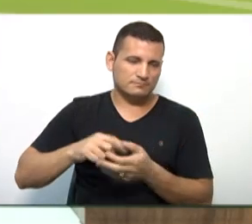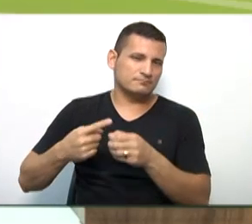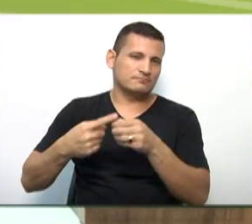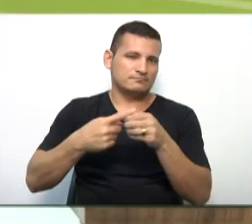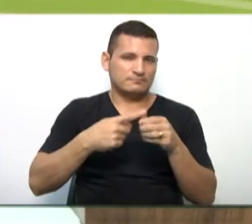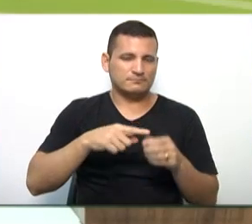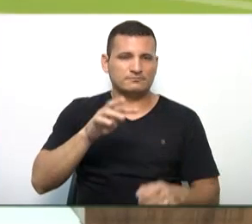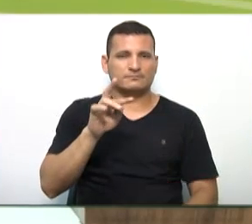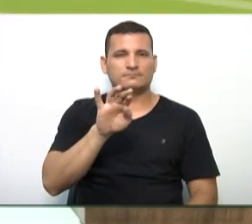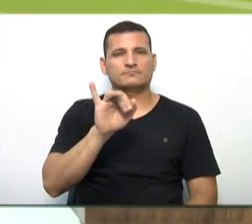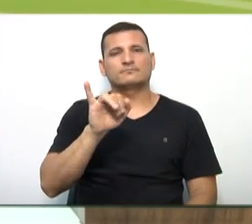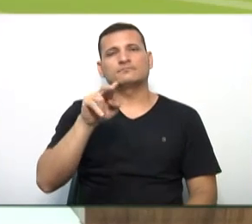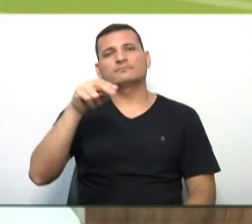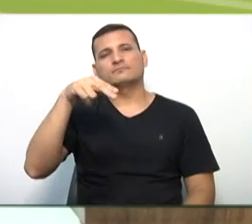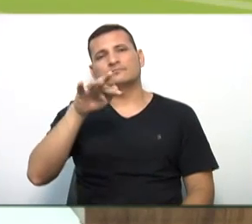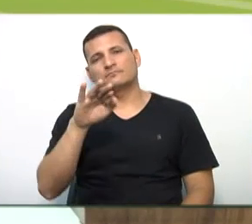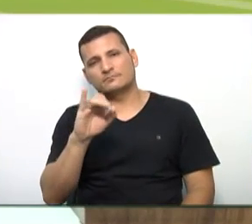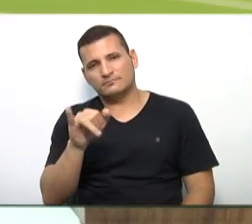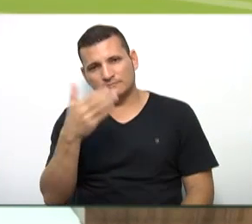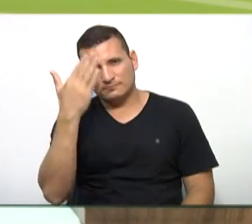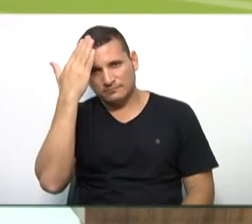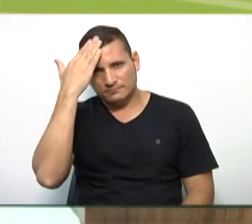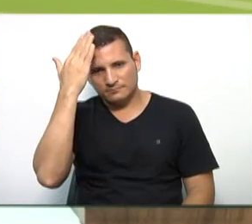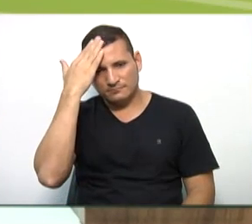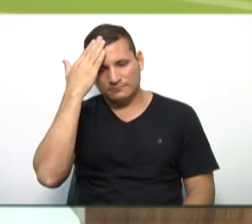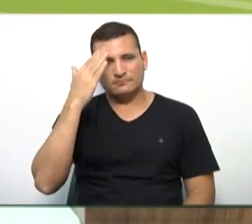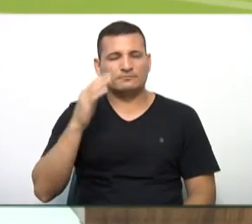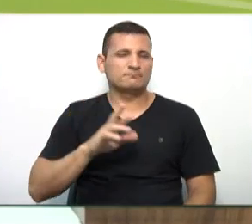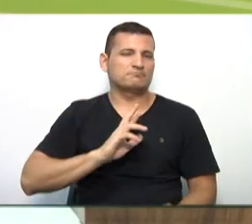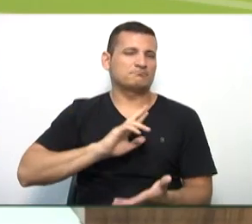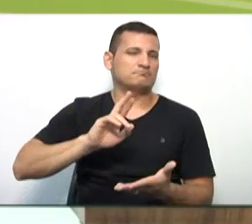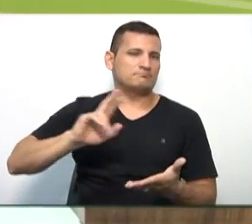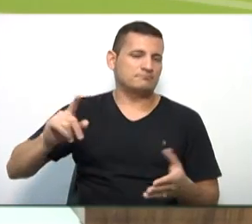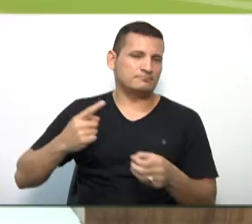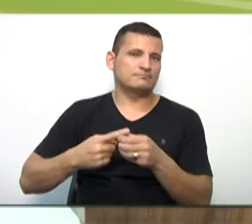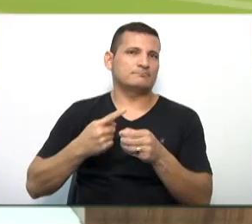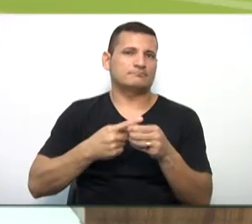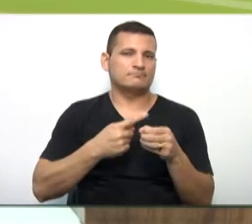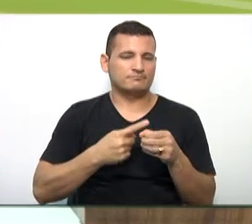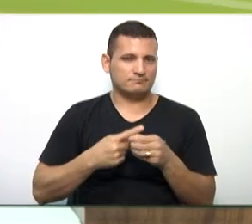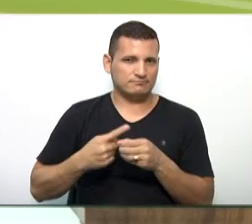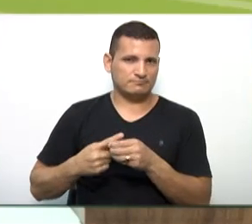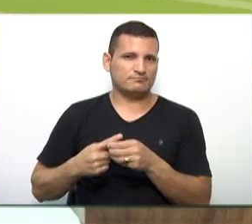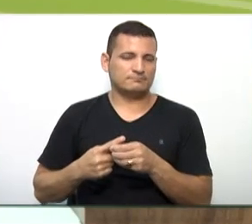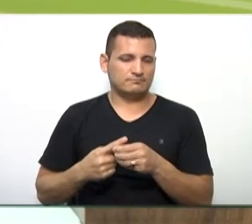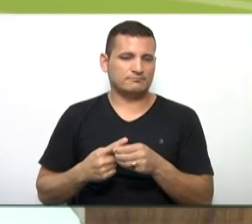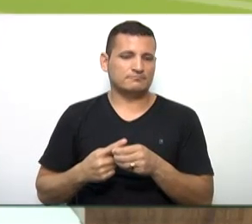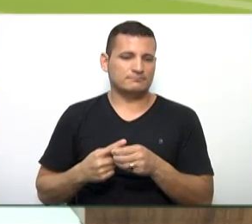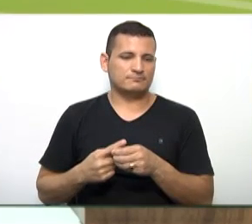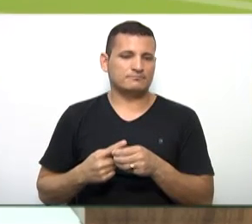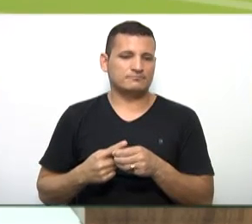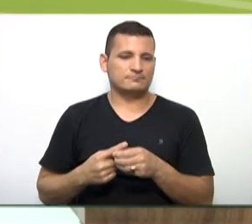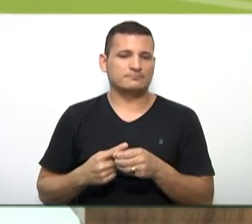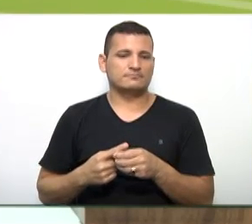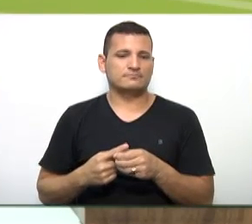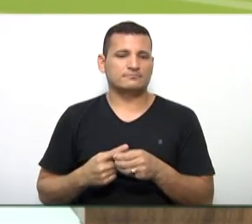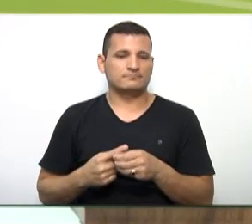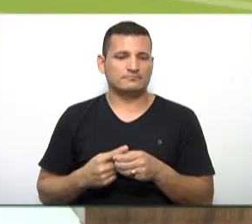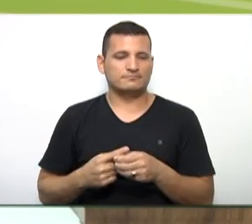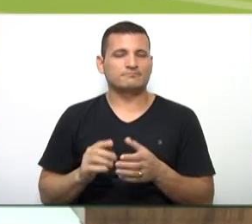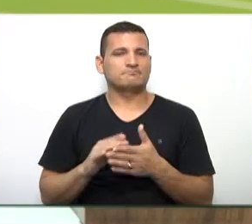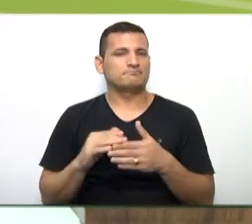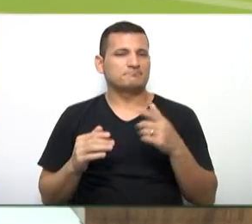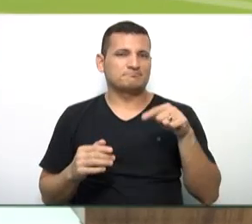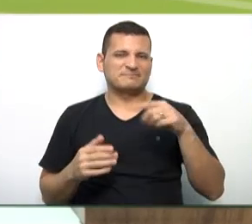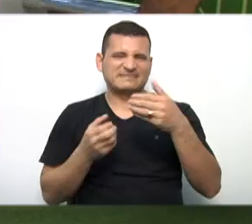Triunfo, de Paraná e uma série de outros municípios que a gente nem consegue